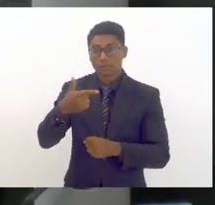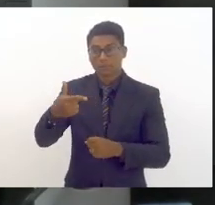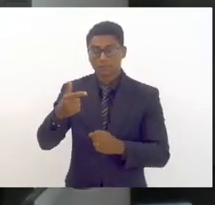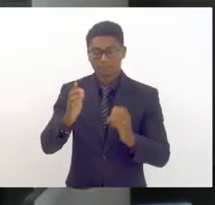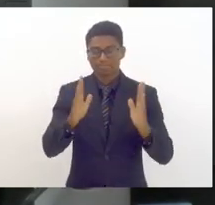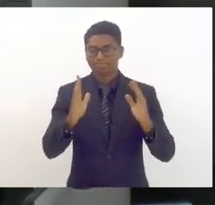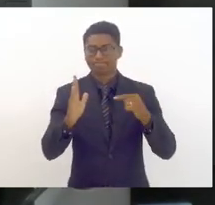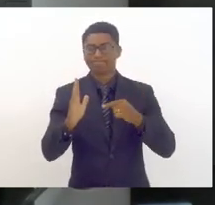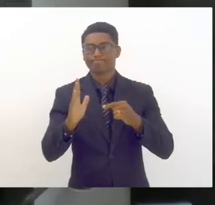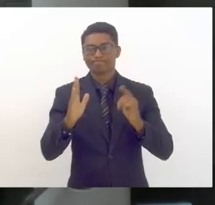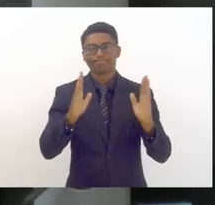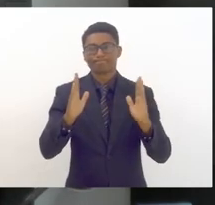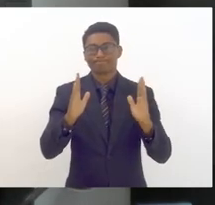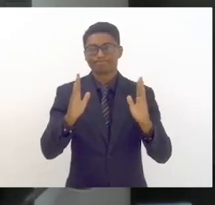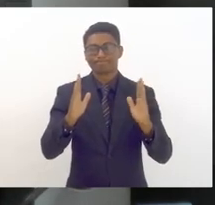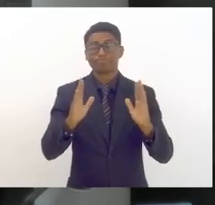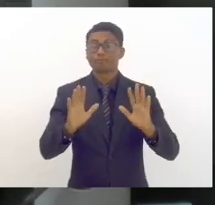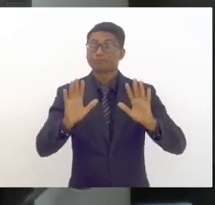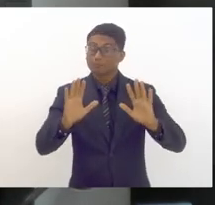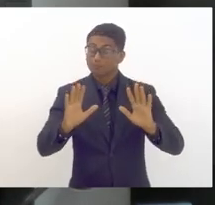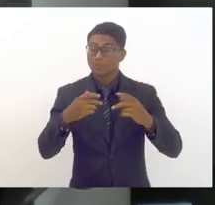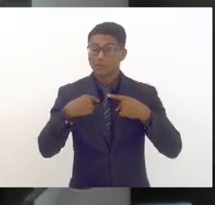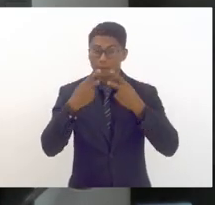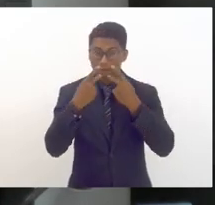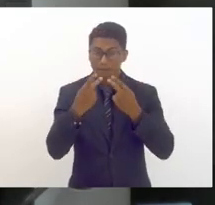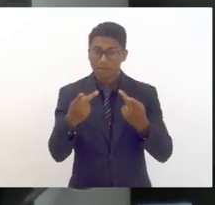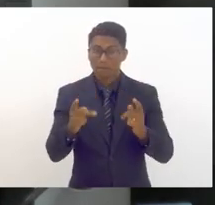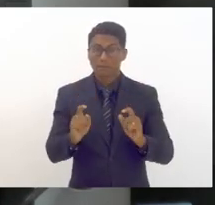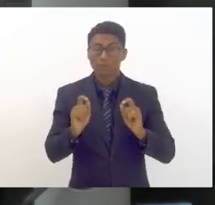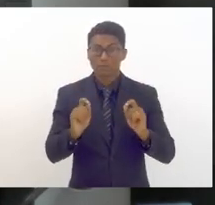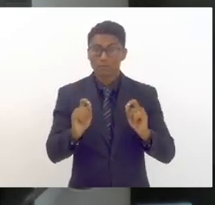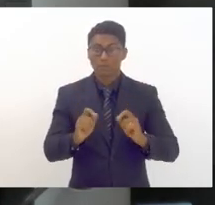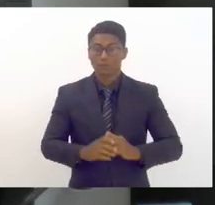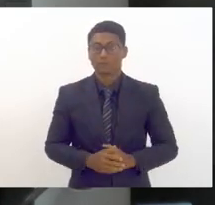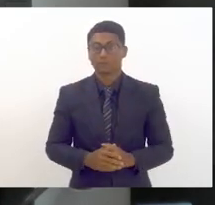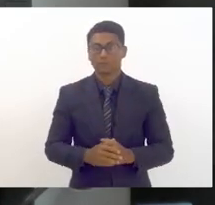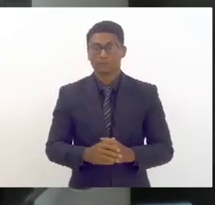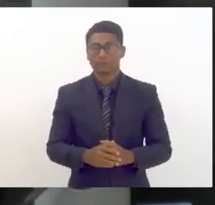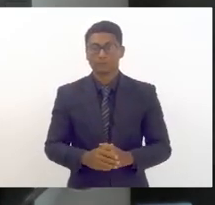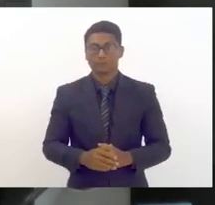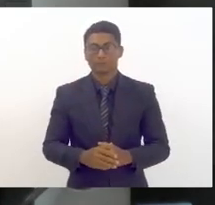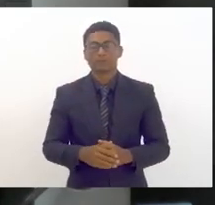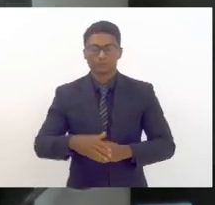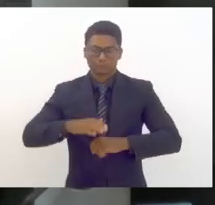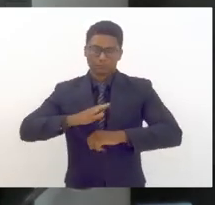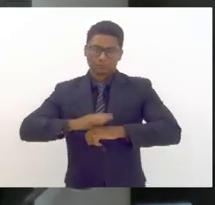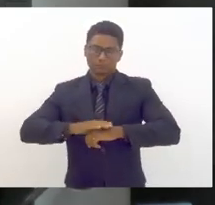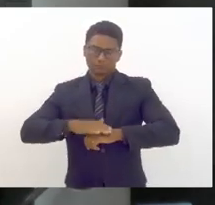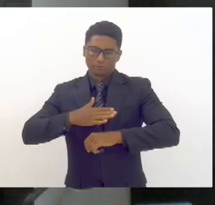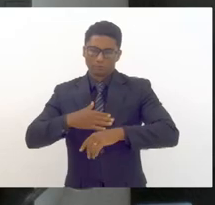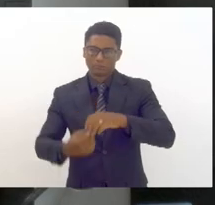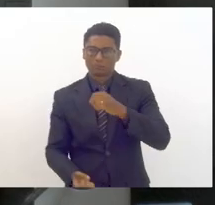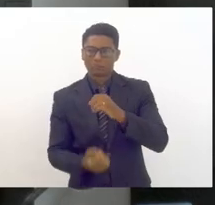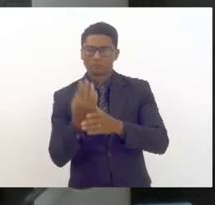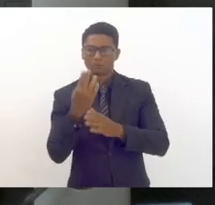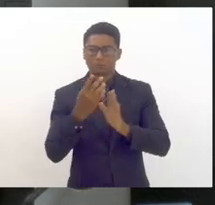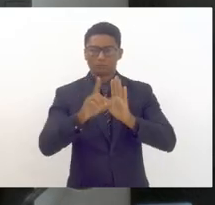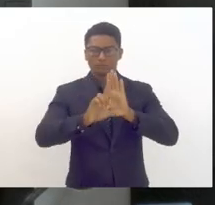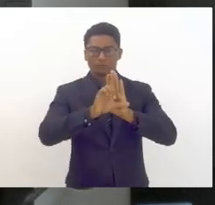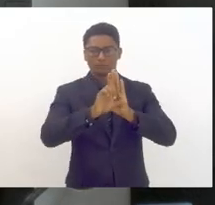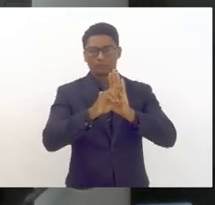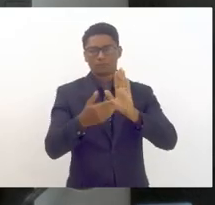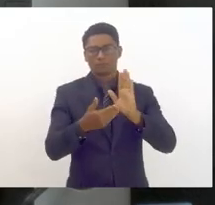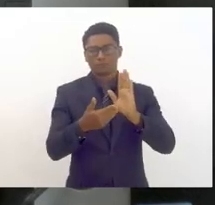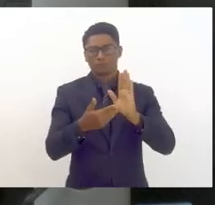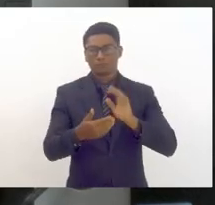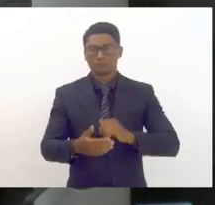que eu coloquei para eles, muito claramente, é que, embora eu tenha sido autora da lei, eu não poderia, não